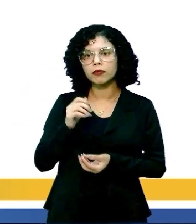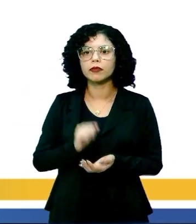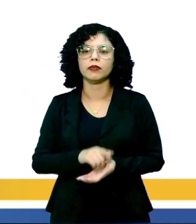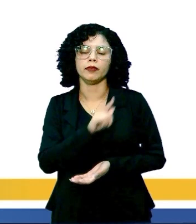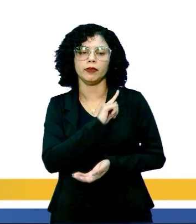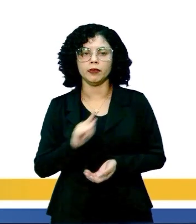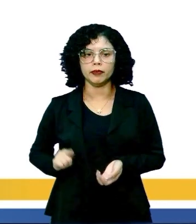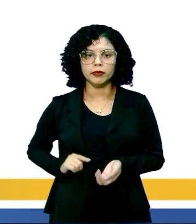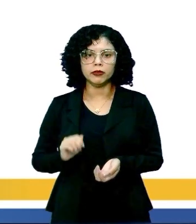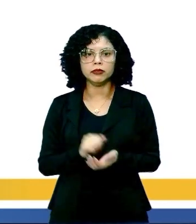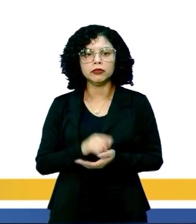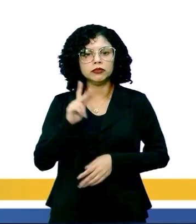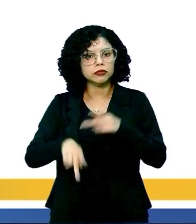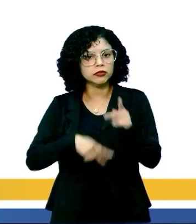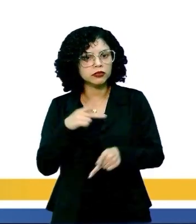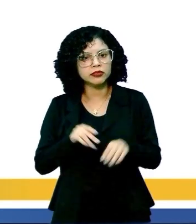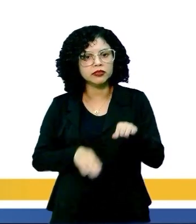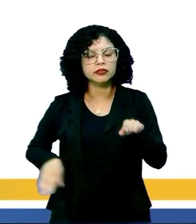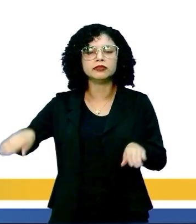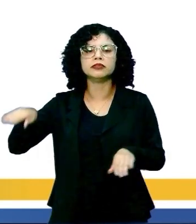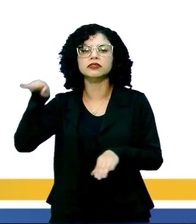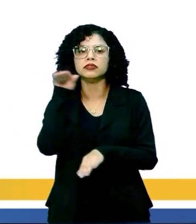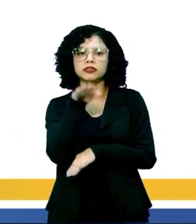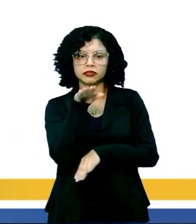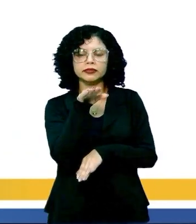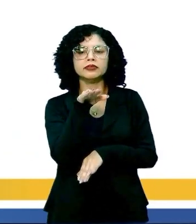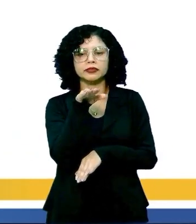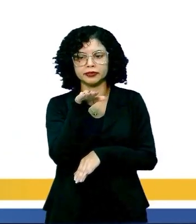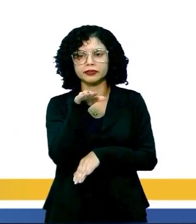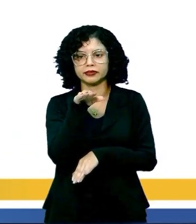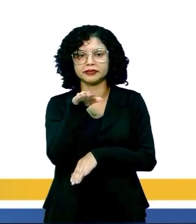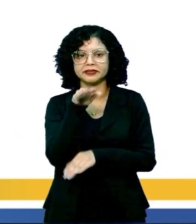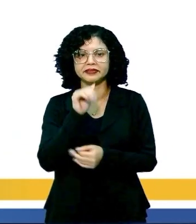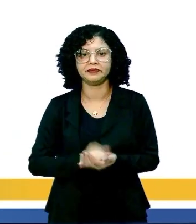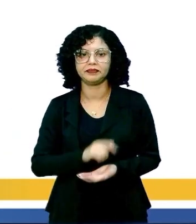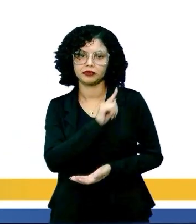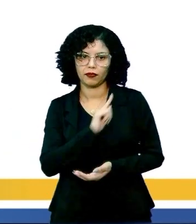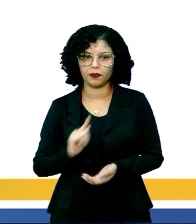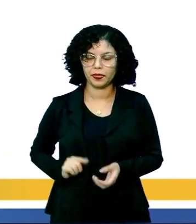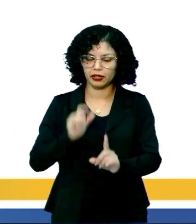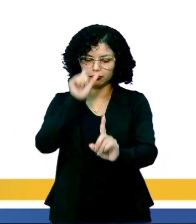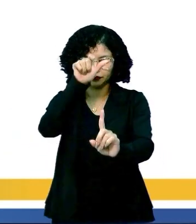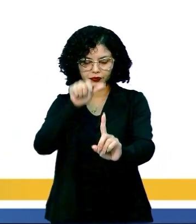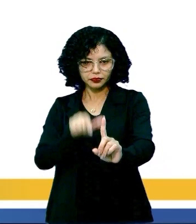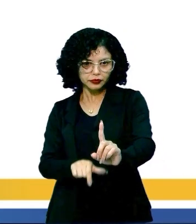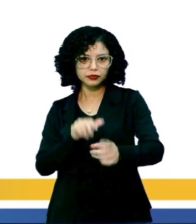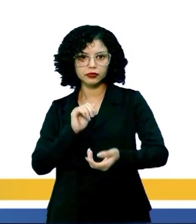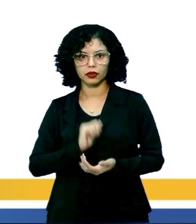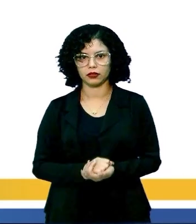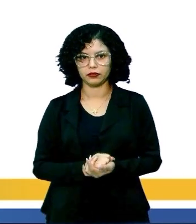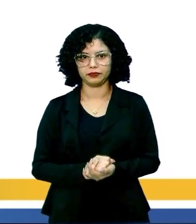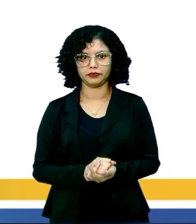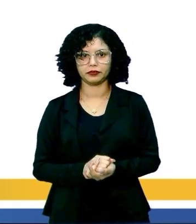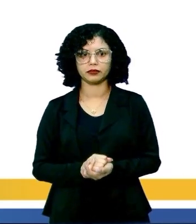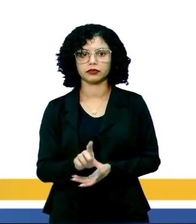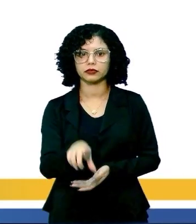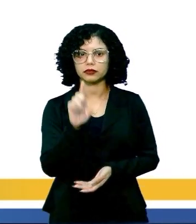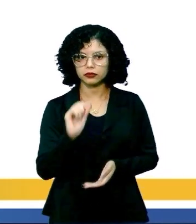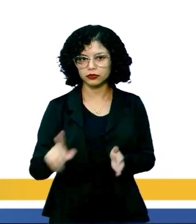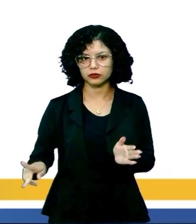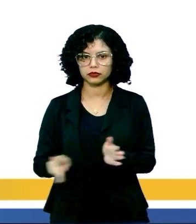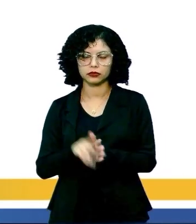governo onde o povo ele é soberano, governado, por um representante